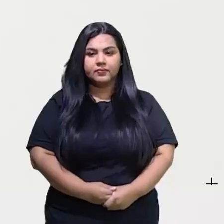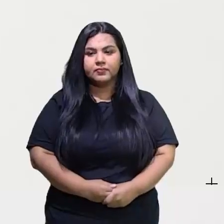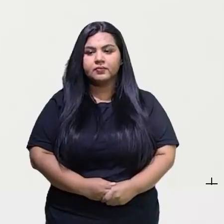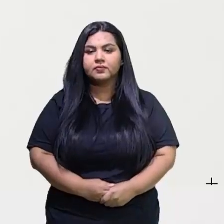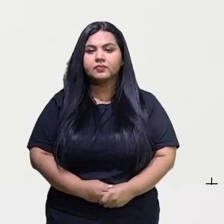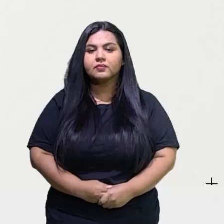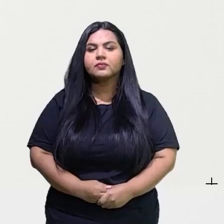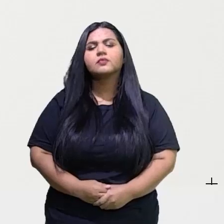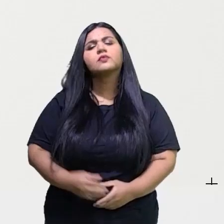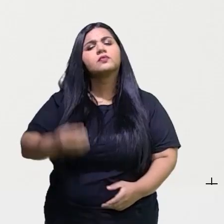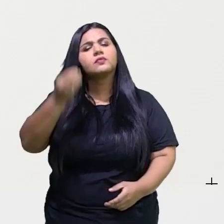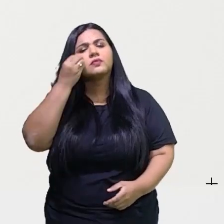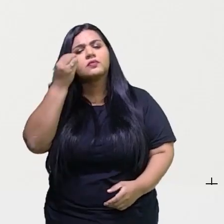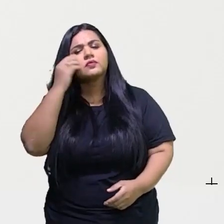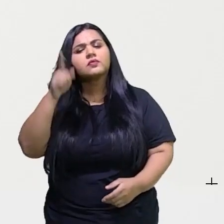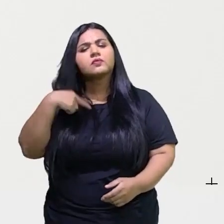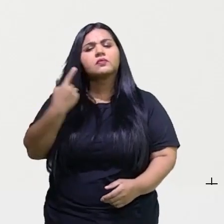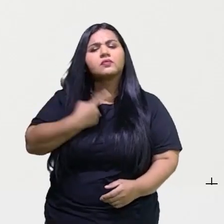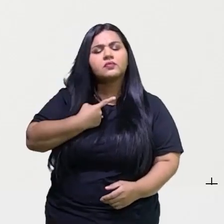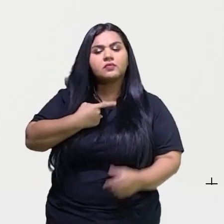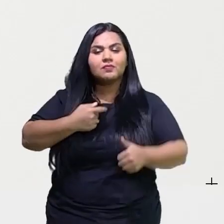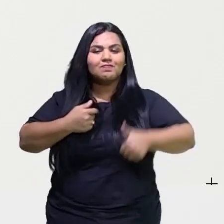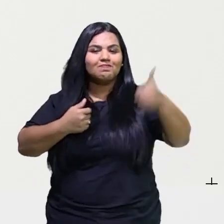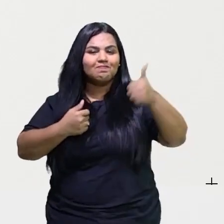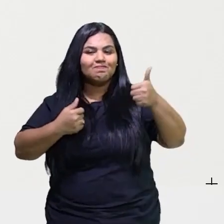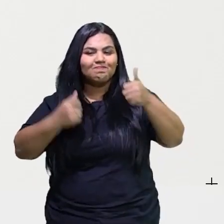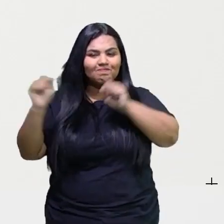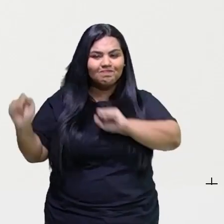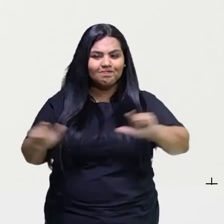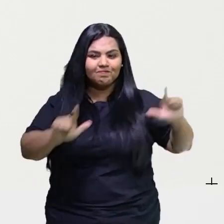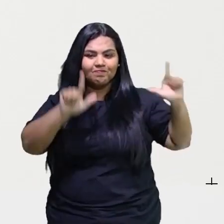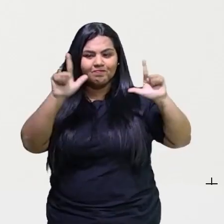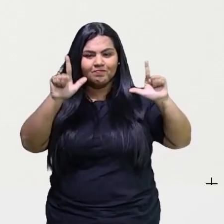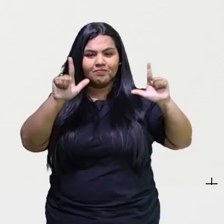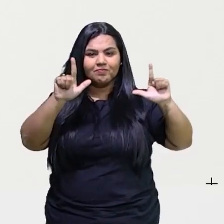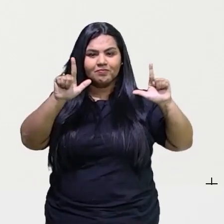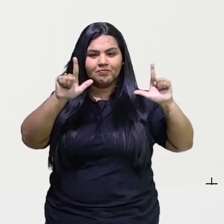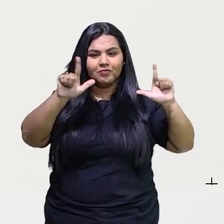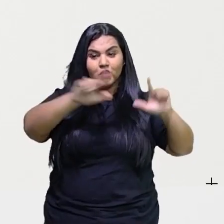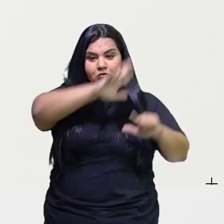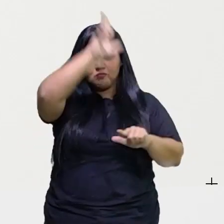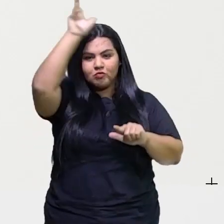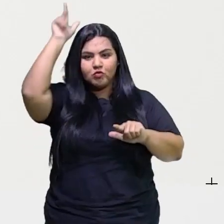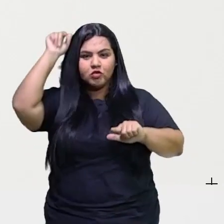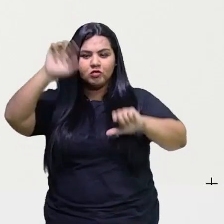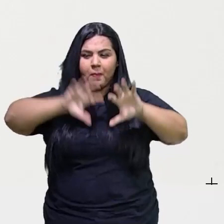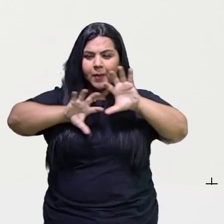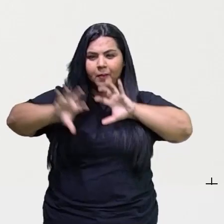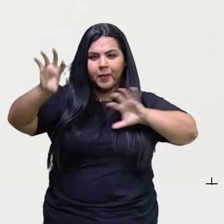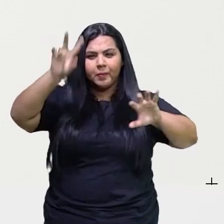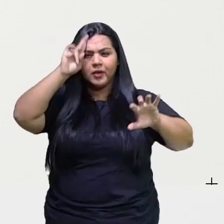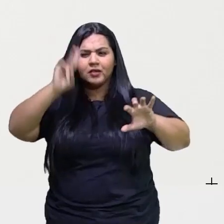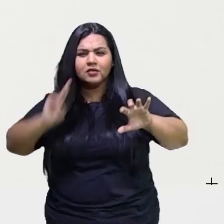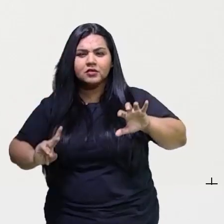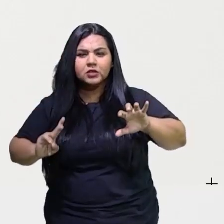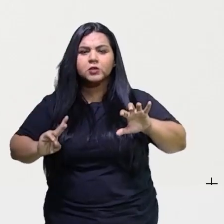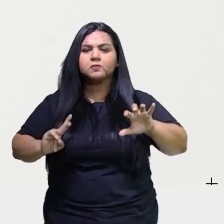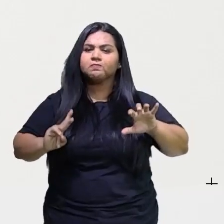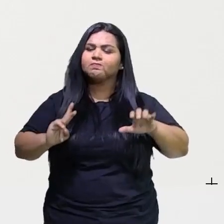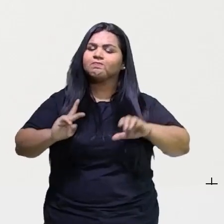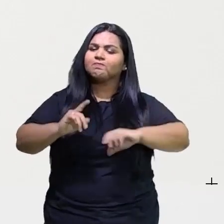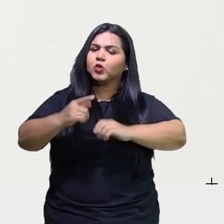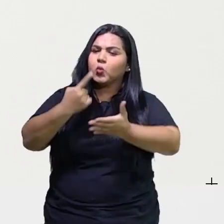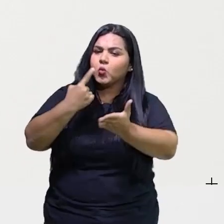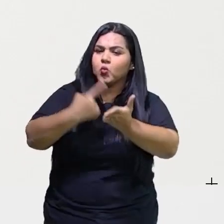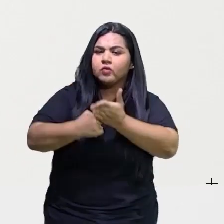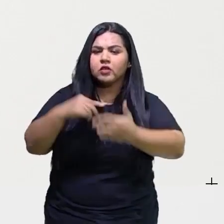Então vamos verificar agora a nossa primeira cartela aí. Amazonas, divisão histórica. Com o Tratado de Madrid, o